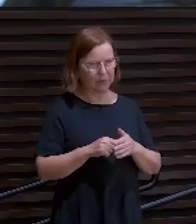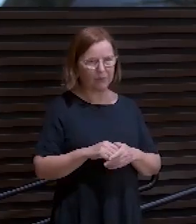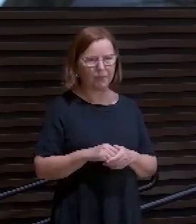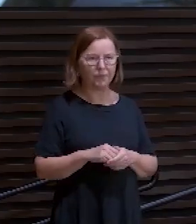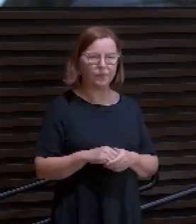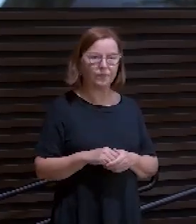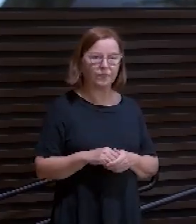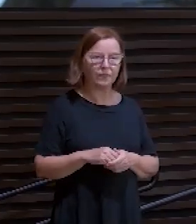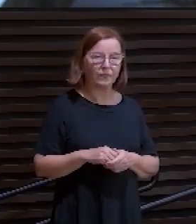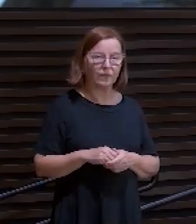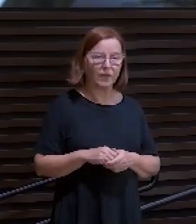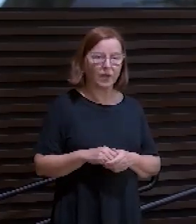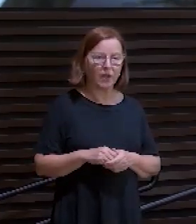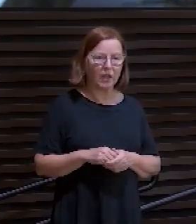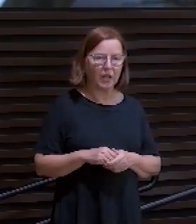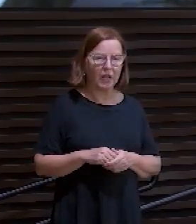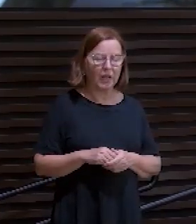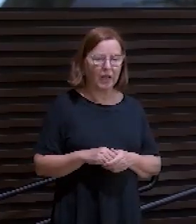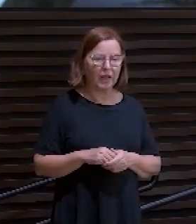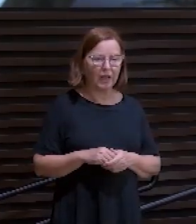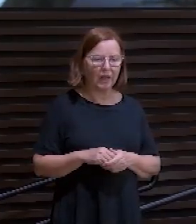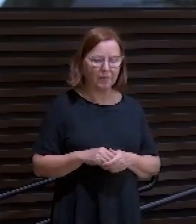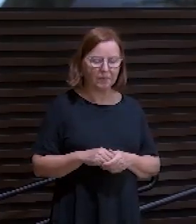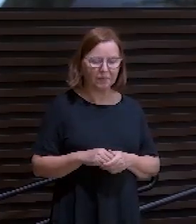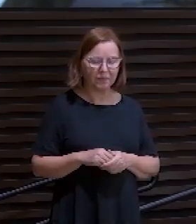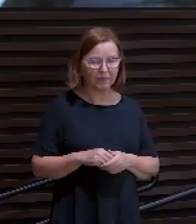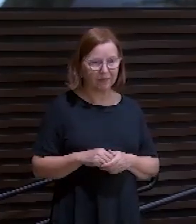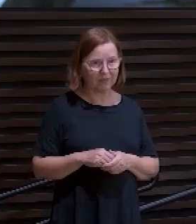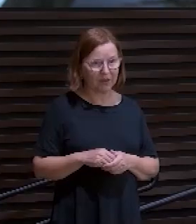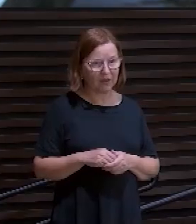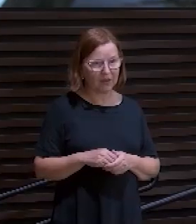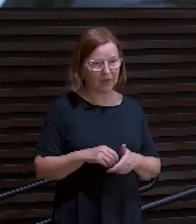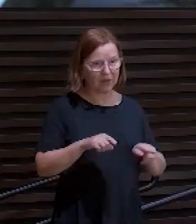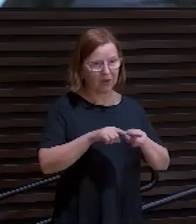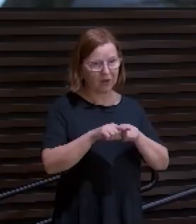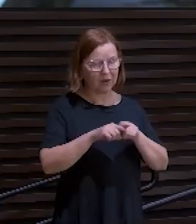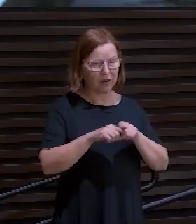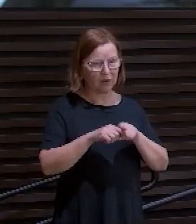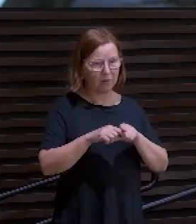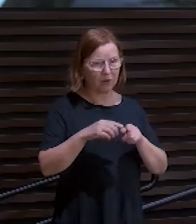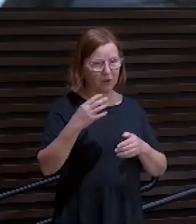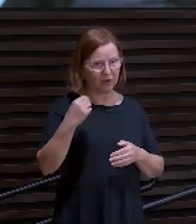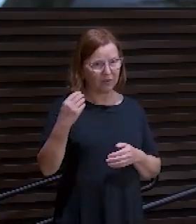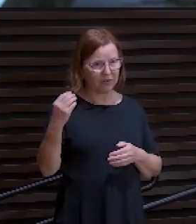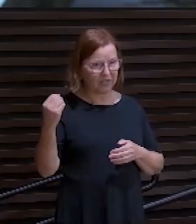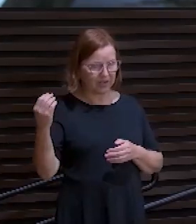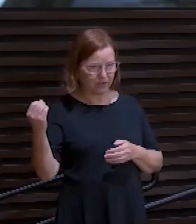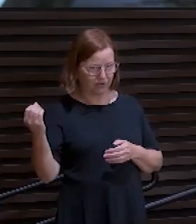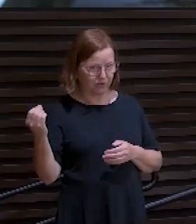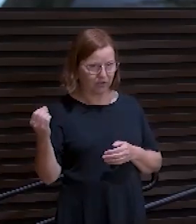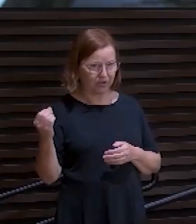que o dinheiro estava lá, o dinheiro que eles pagaram pelo alimento, eles não voltariam.